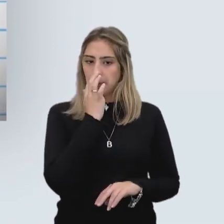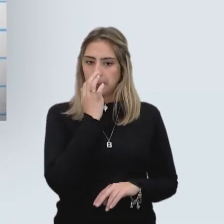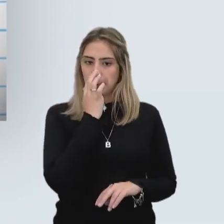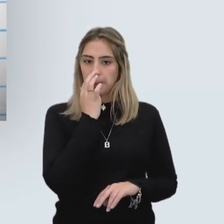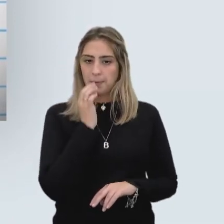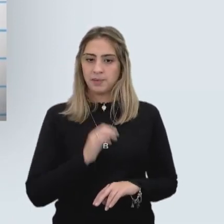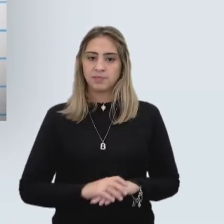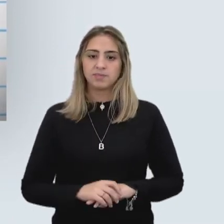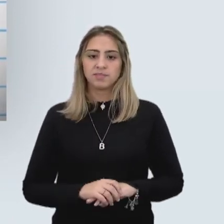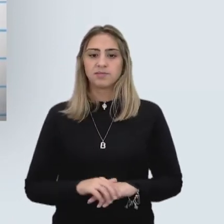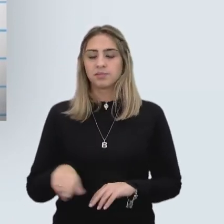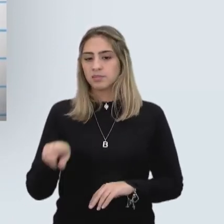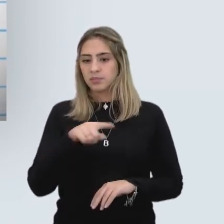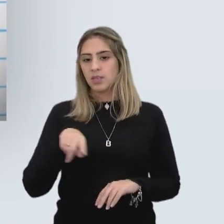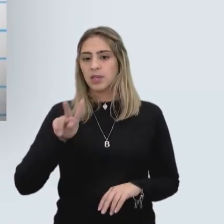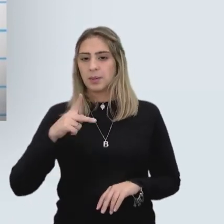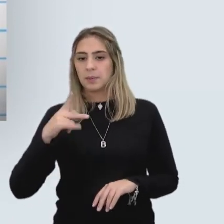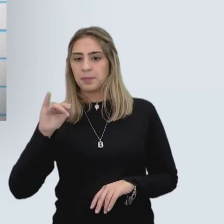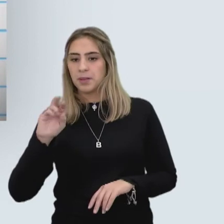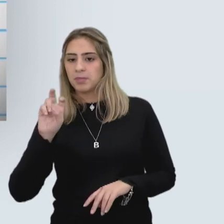Alemanha e Rússia, somados, representam